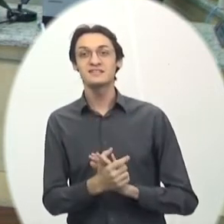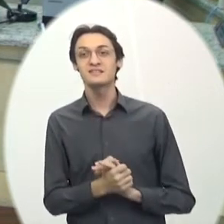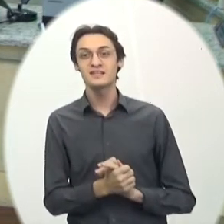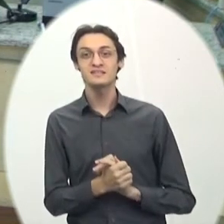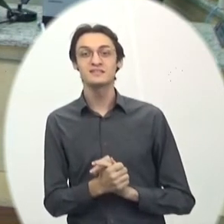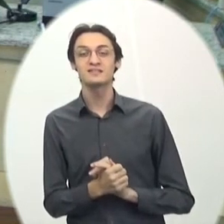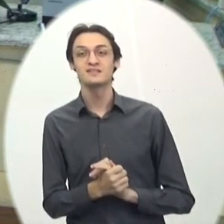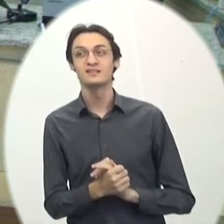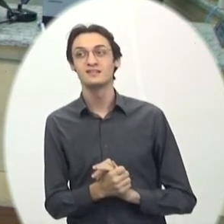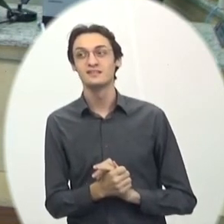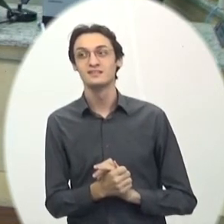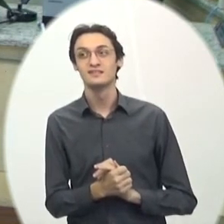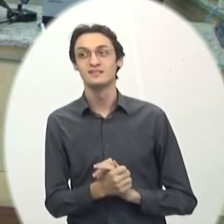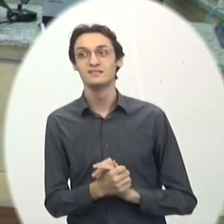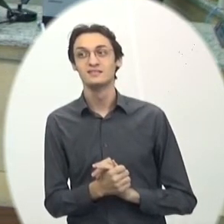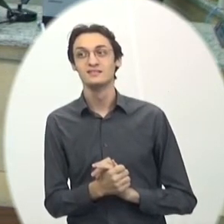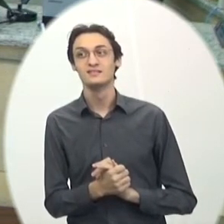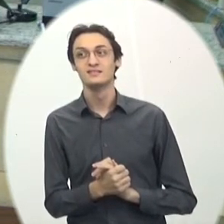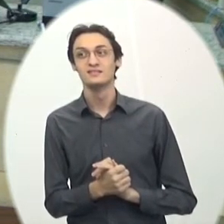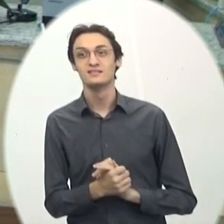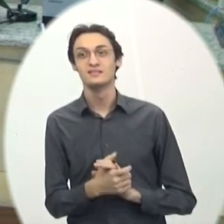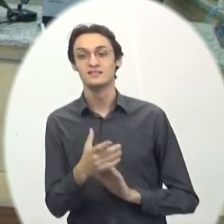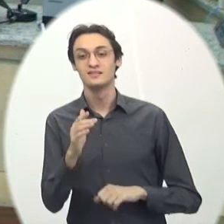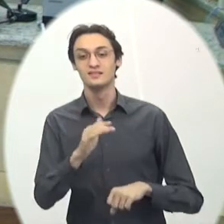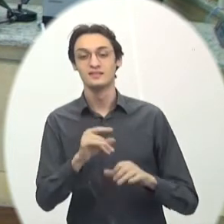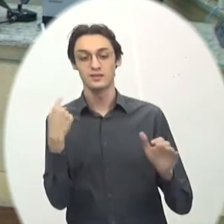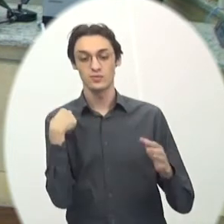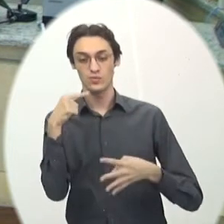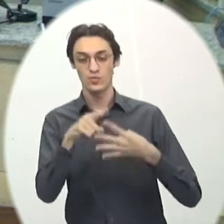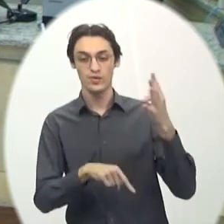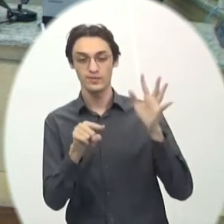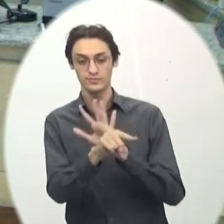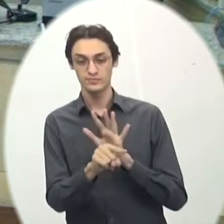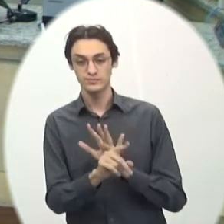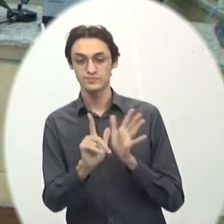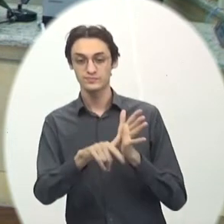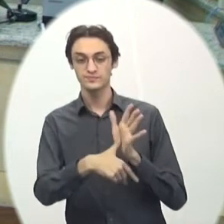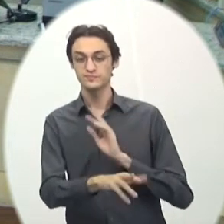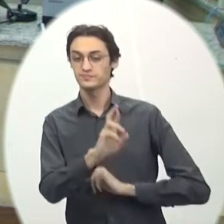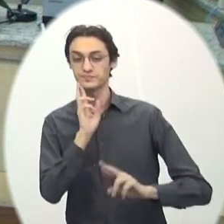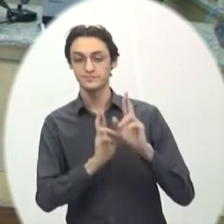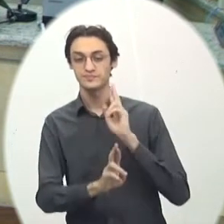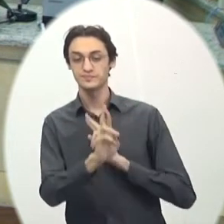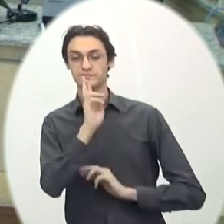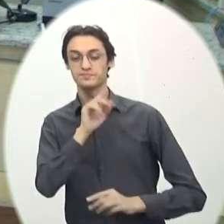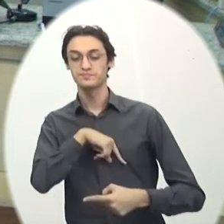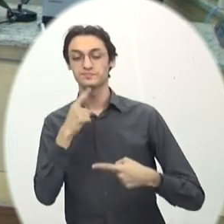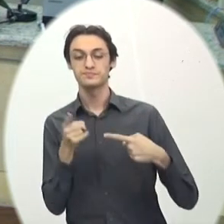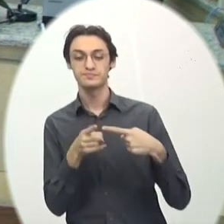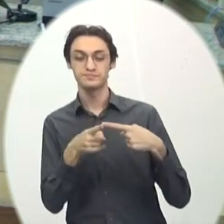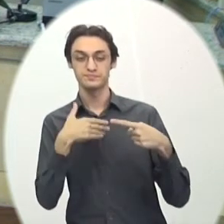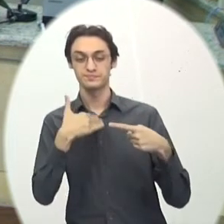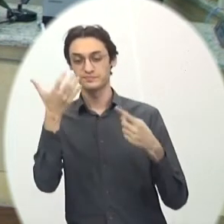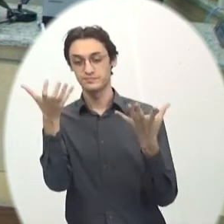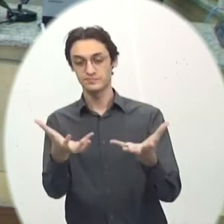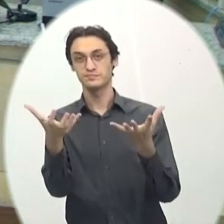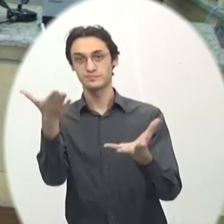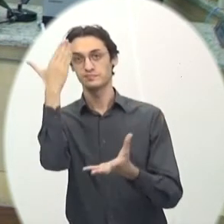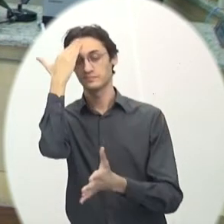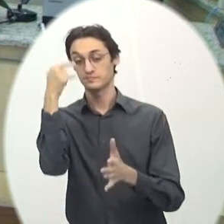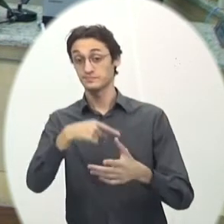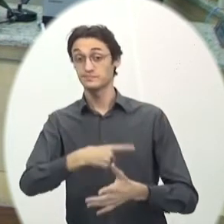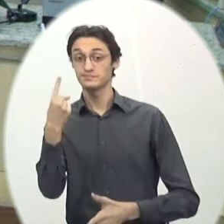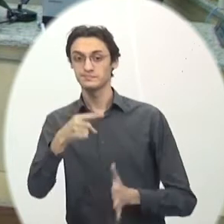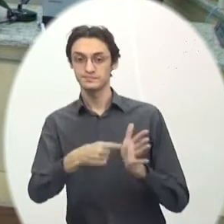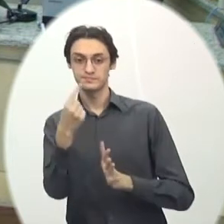Tá? Eu vou fazer a pergunta e você responde, eu faço as demais. Primeiro, eu gostaria de saber, na minha primeira